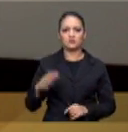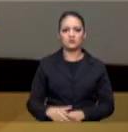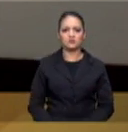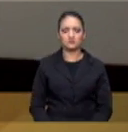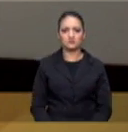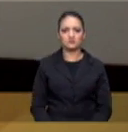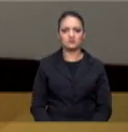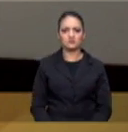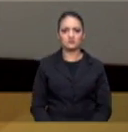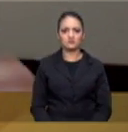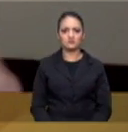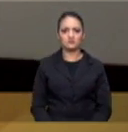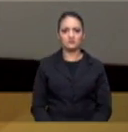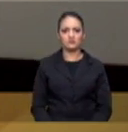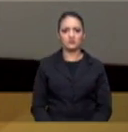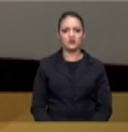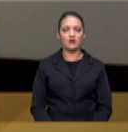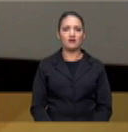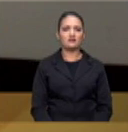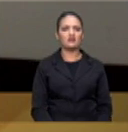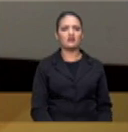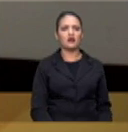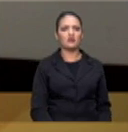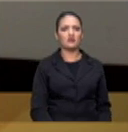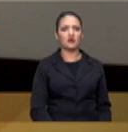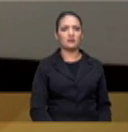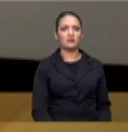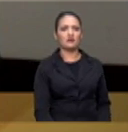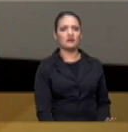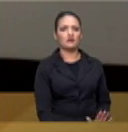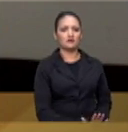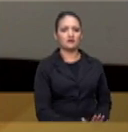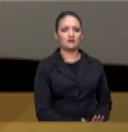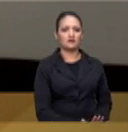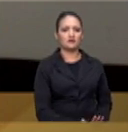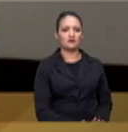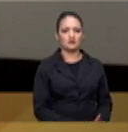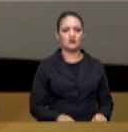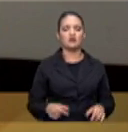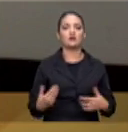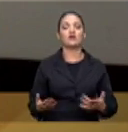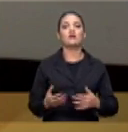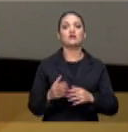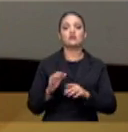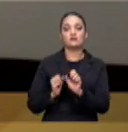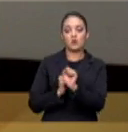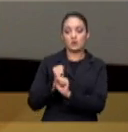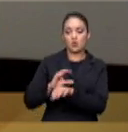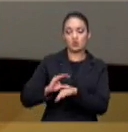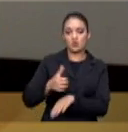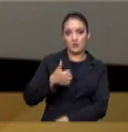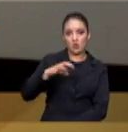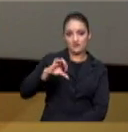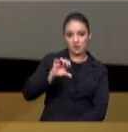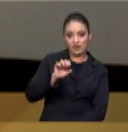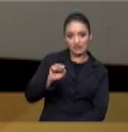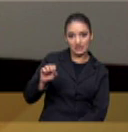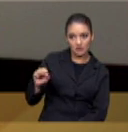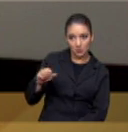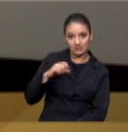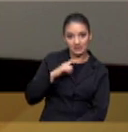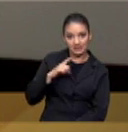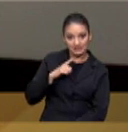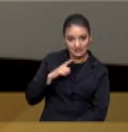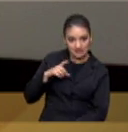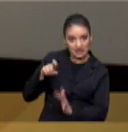a titularidade, a partir da Constituição de 88, deste imposto de renda retido, do imposto de renda retido